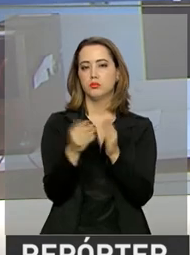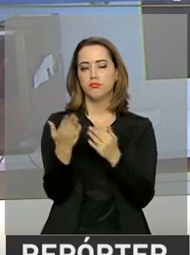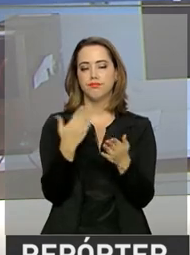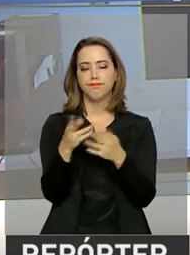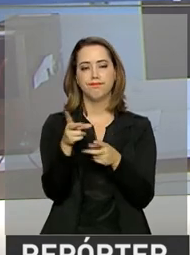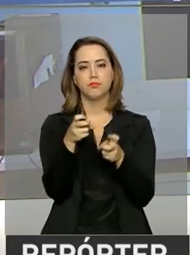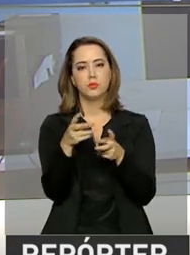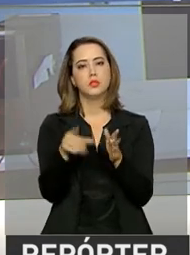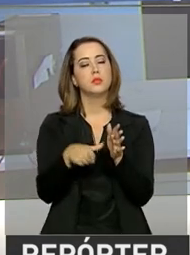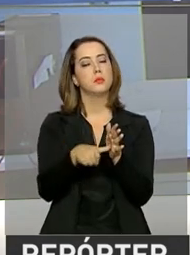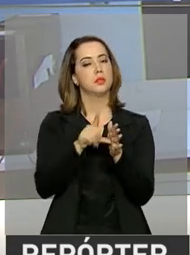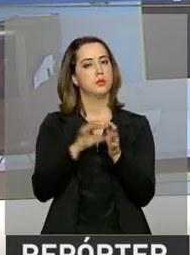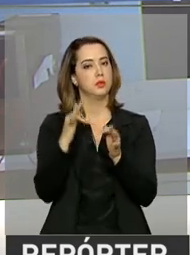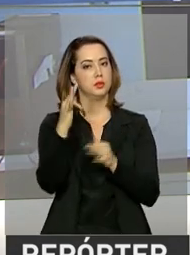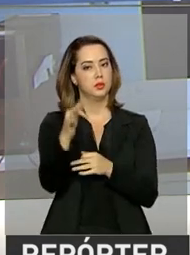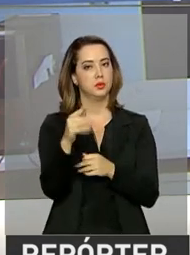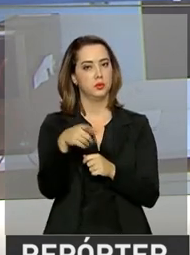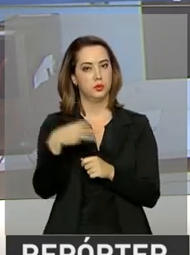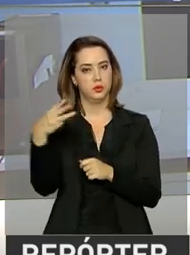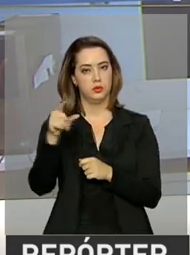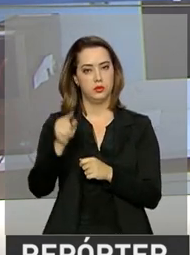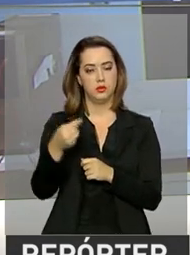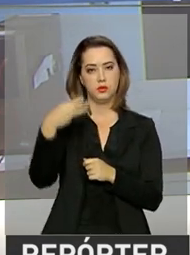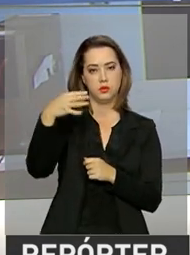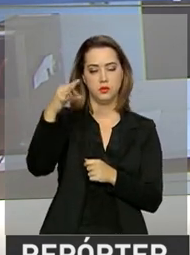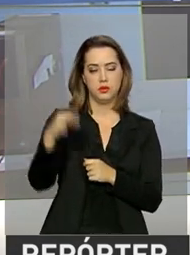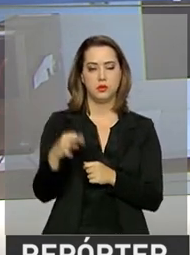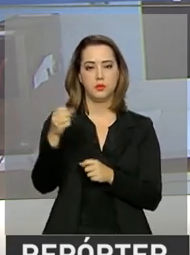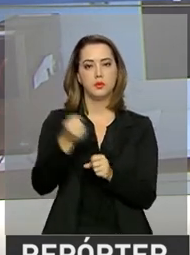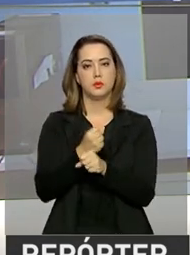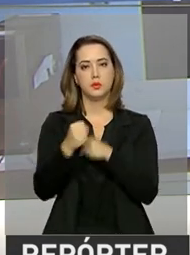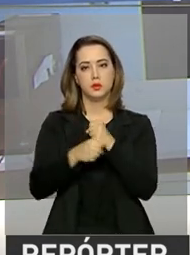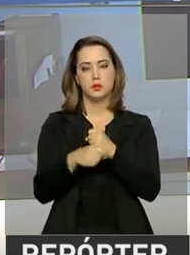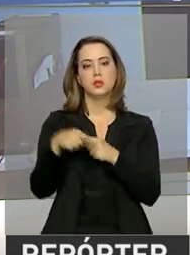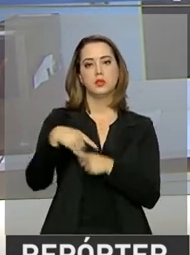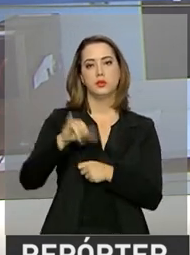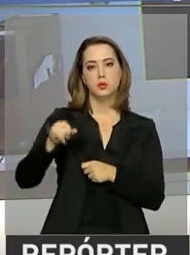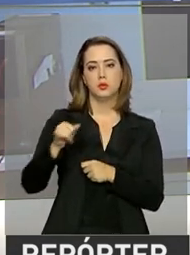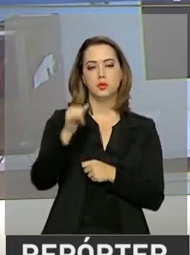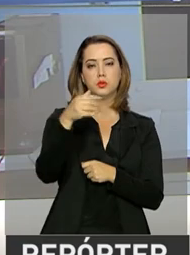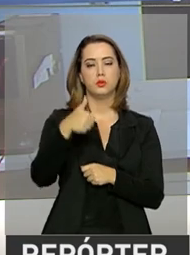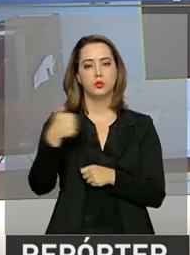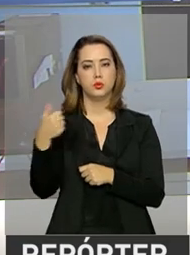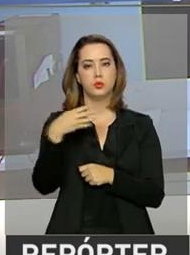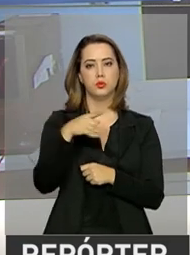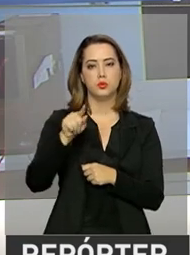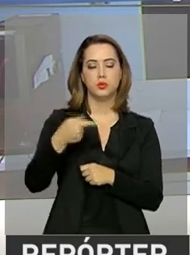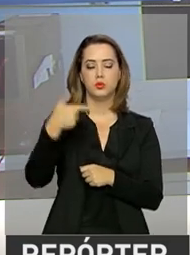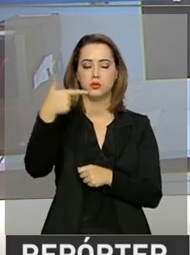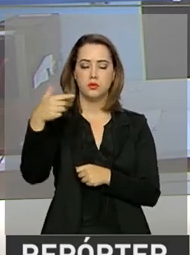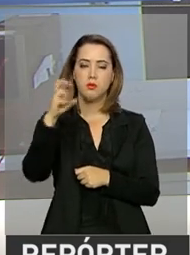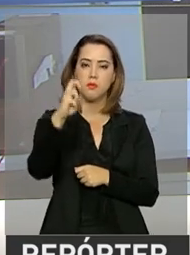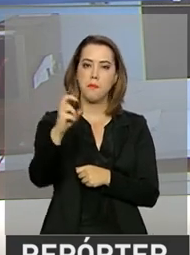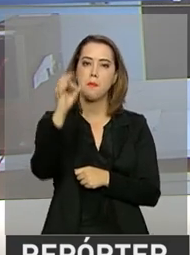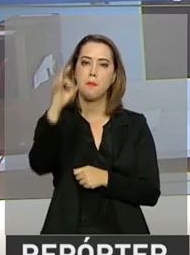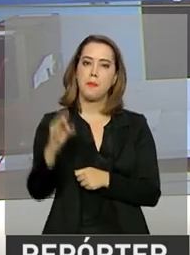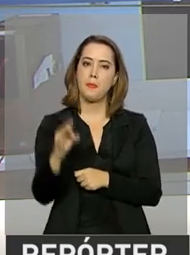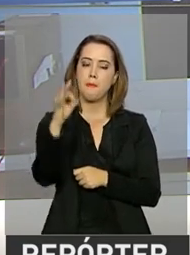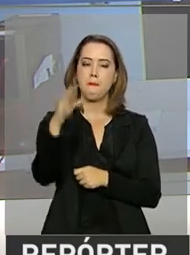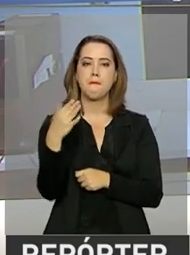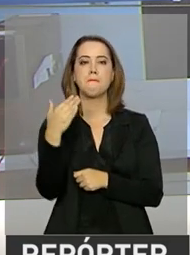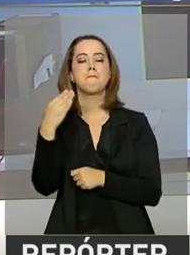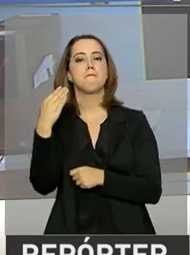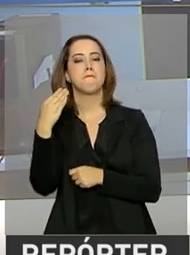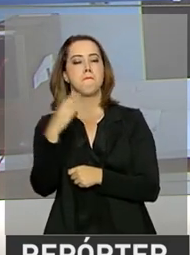por este ano em relação a taxa básica de juros que hoje está em 14,25 por Presidente do Banco